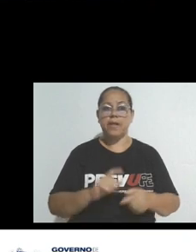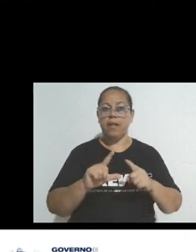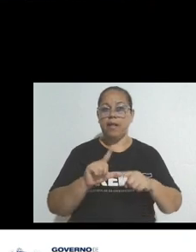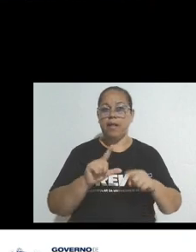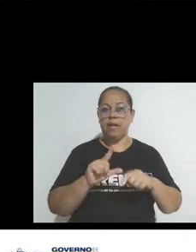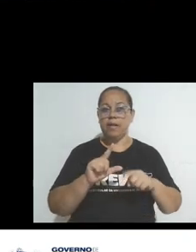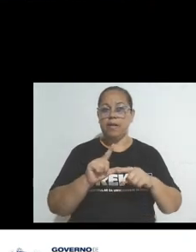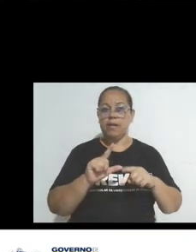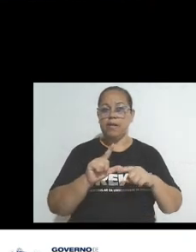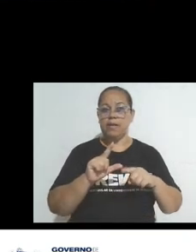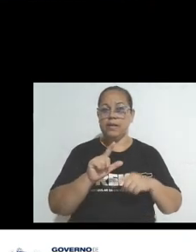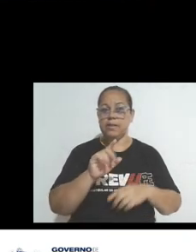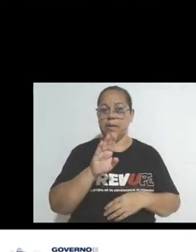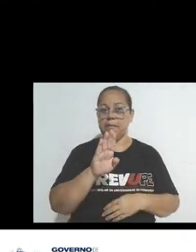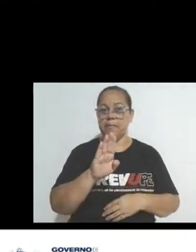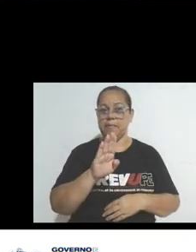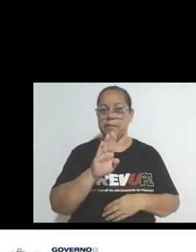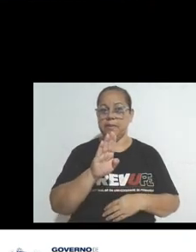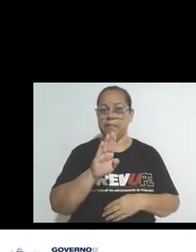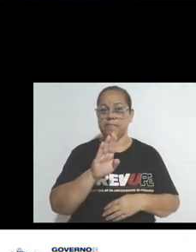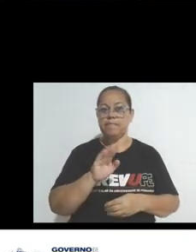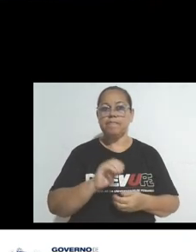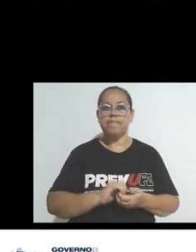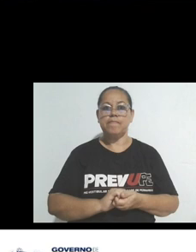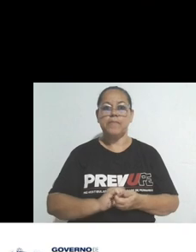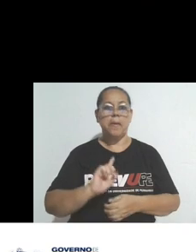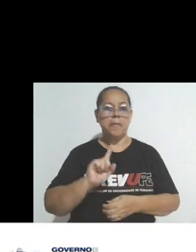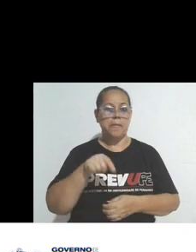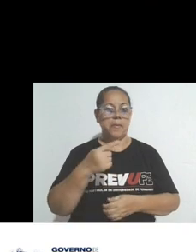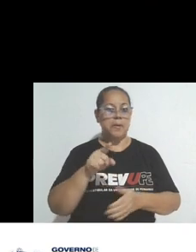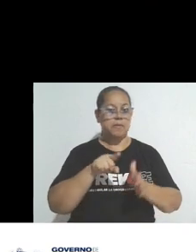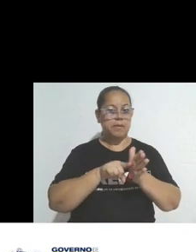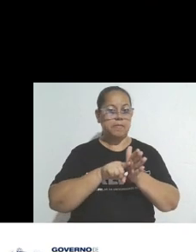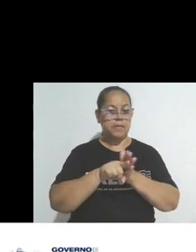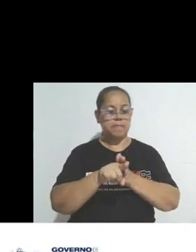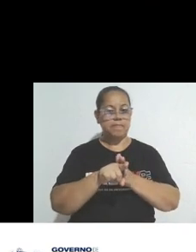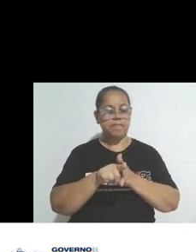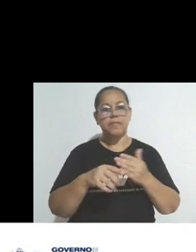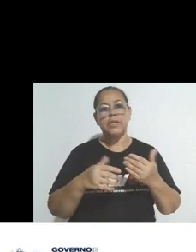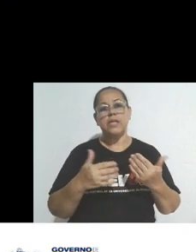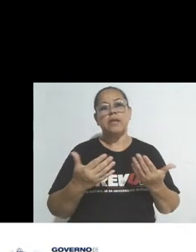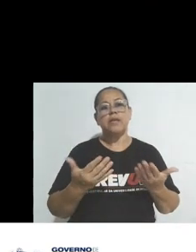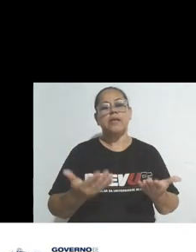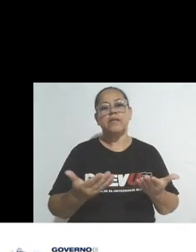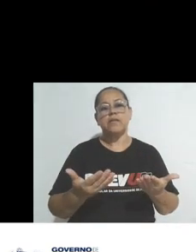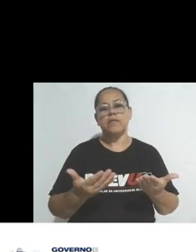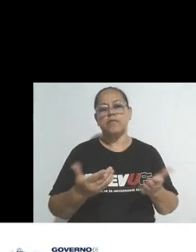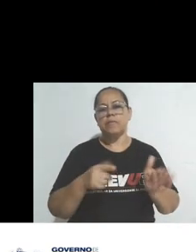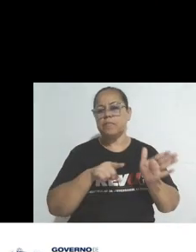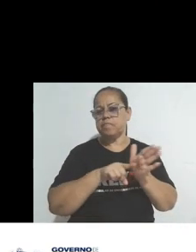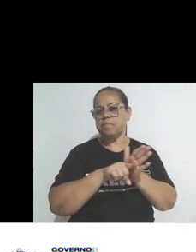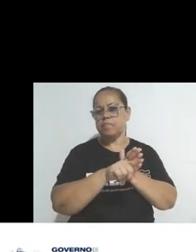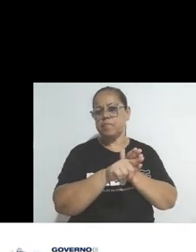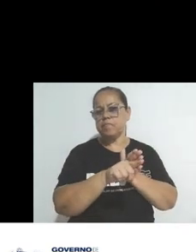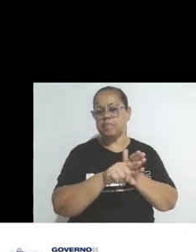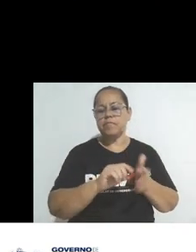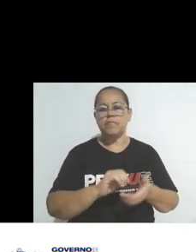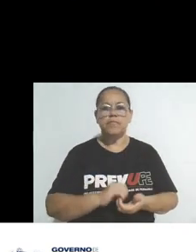aqui letra D próximo bom pessoal agora vamos para a seguinte questão